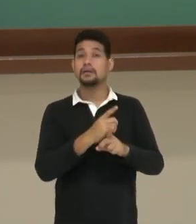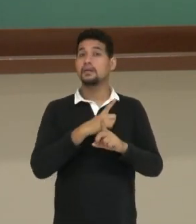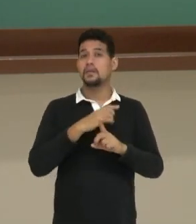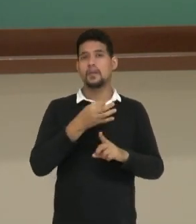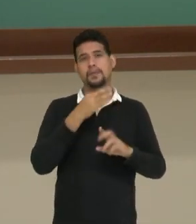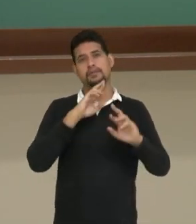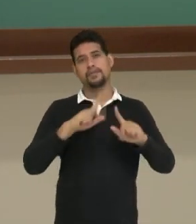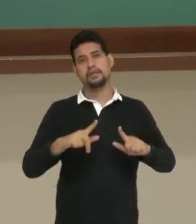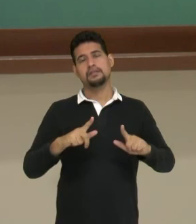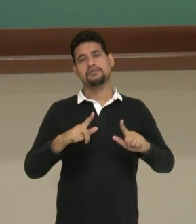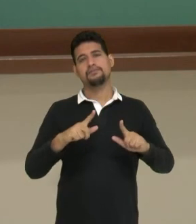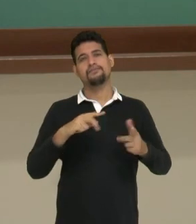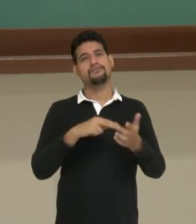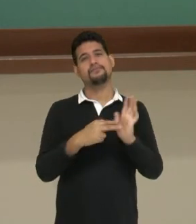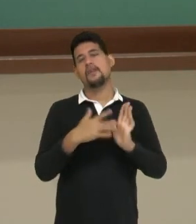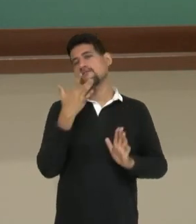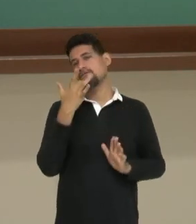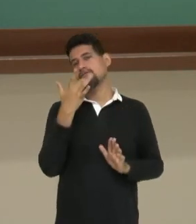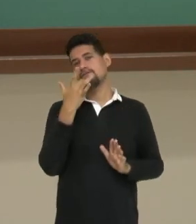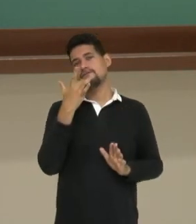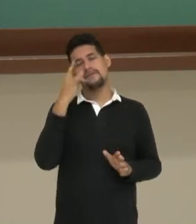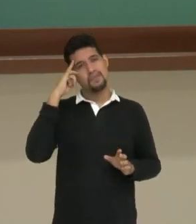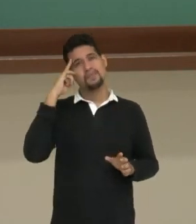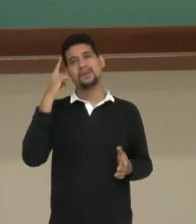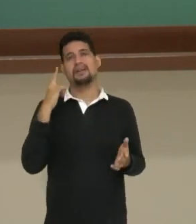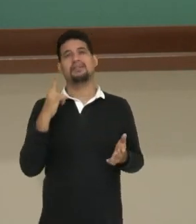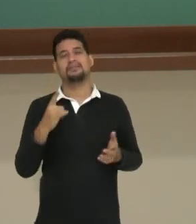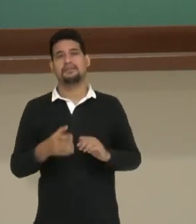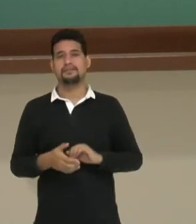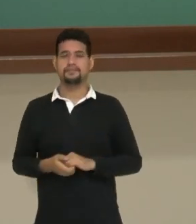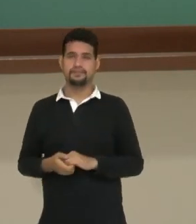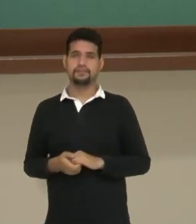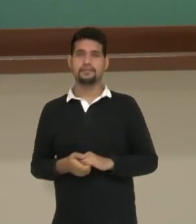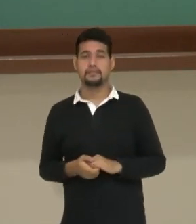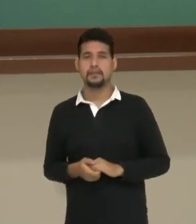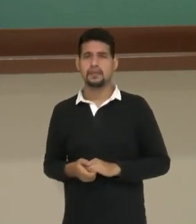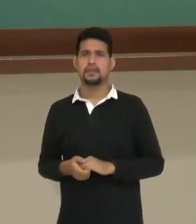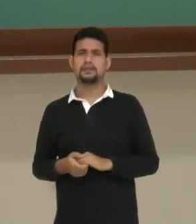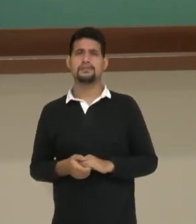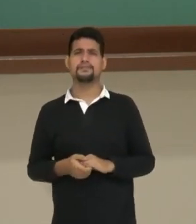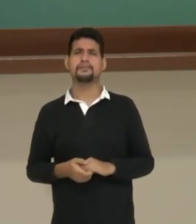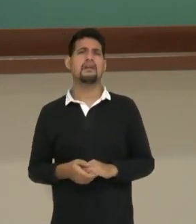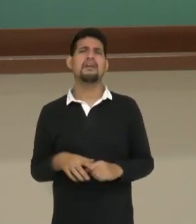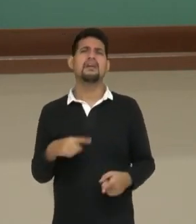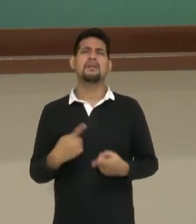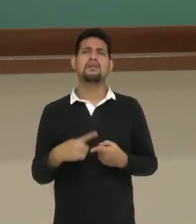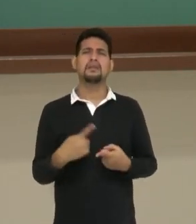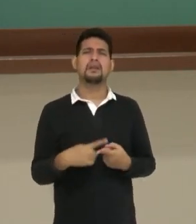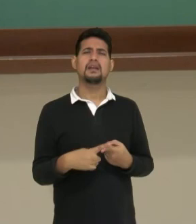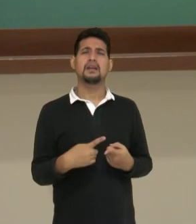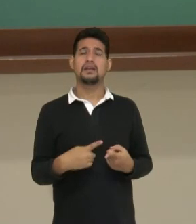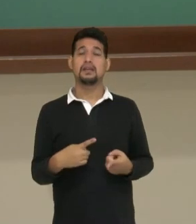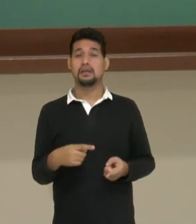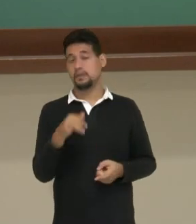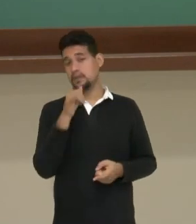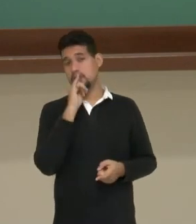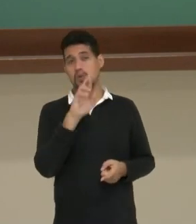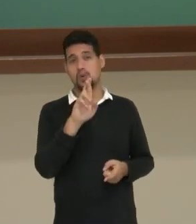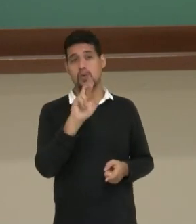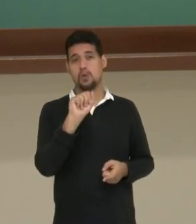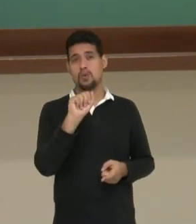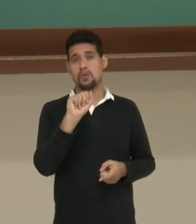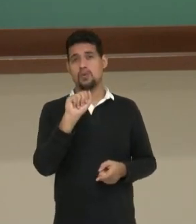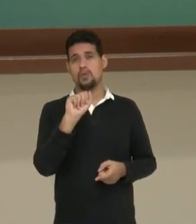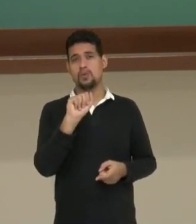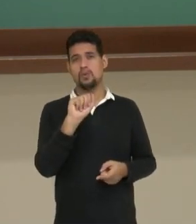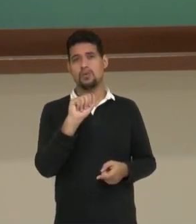adversa que acaba facilitando a dominação desse império, né? Por quê? Porque o Huayna, que era o Sapa Inca, o imperador Inca,